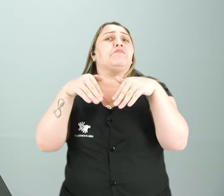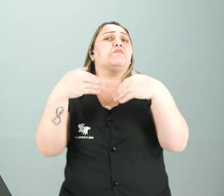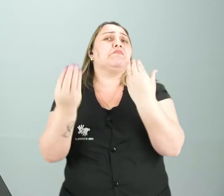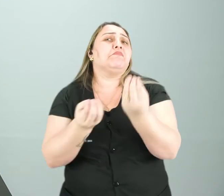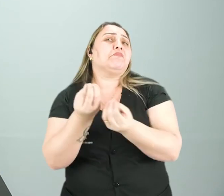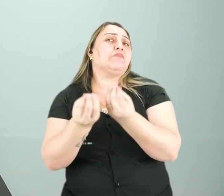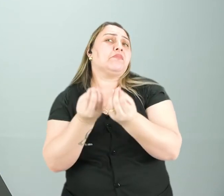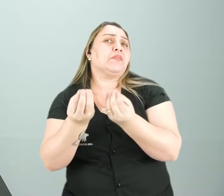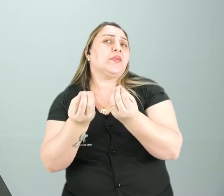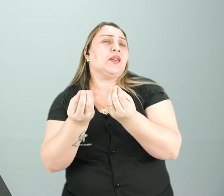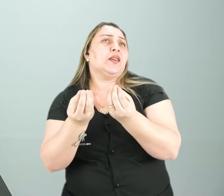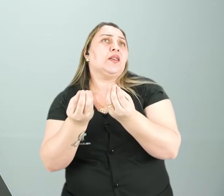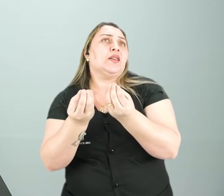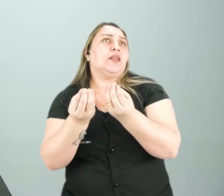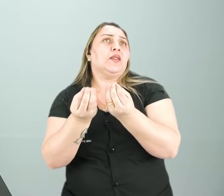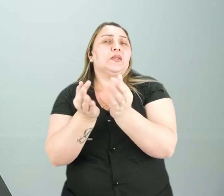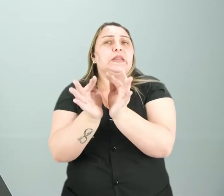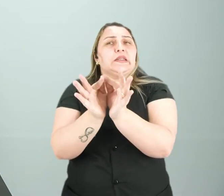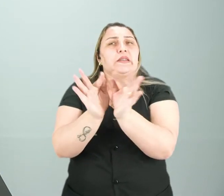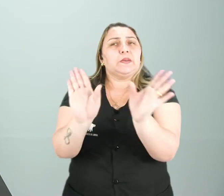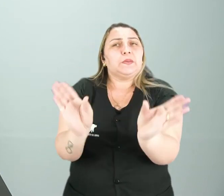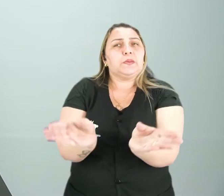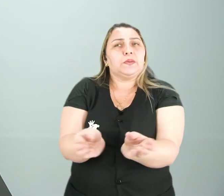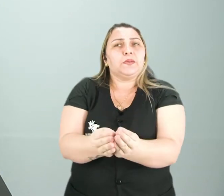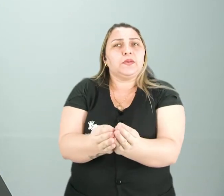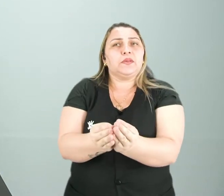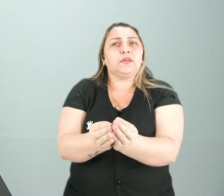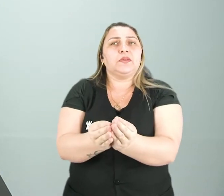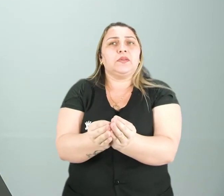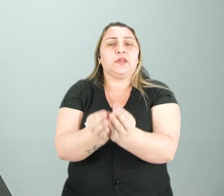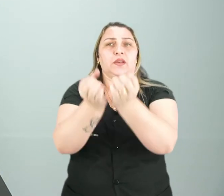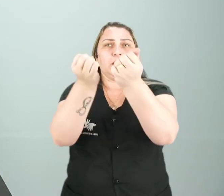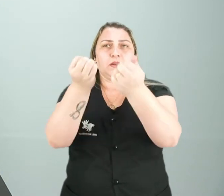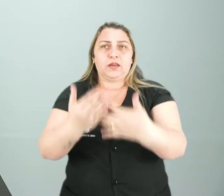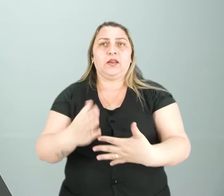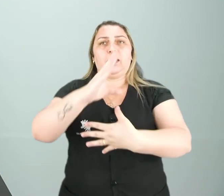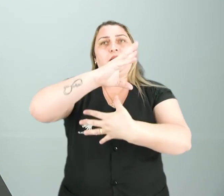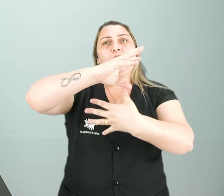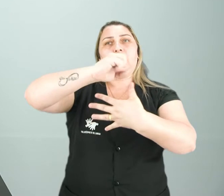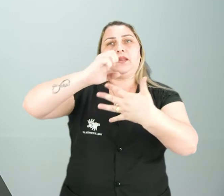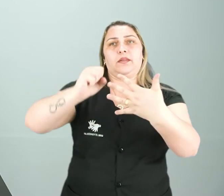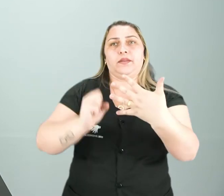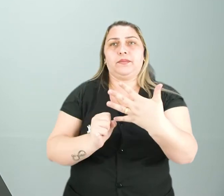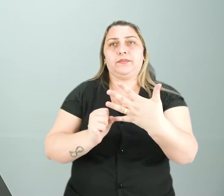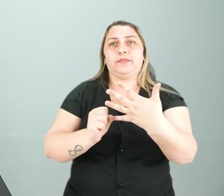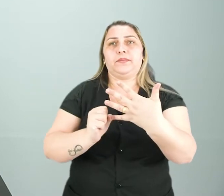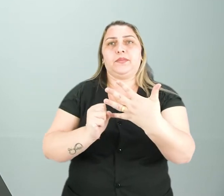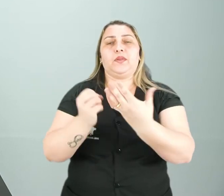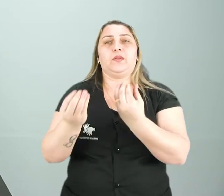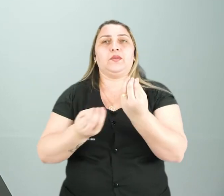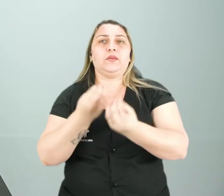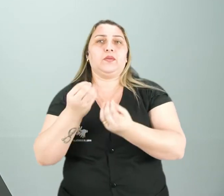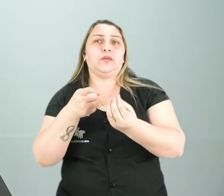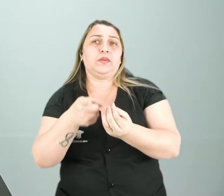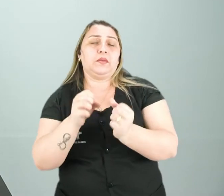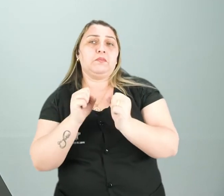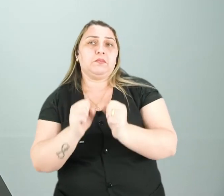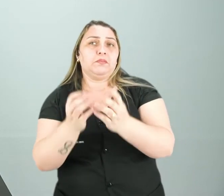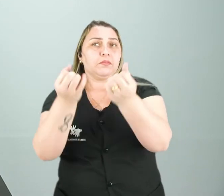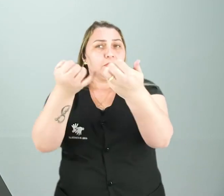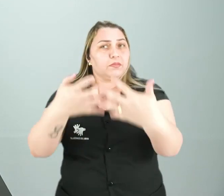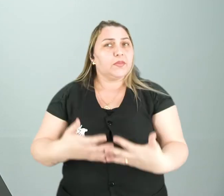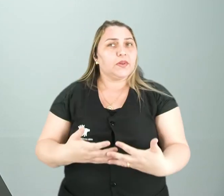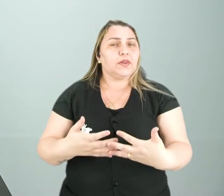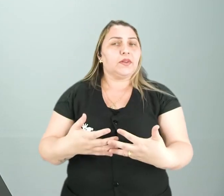forma, né, uma forma bem simplificada, defina cadeia alimentar? Como você pode